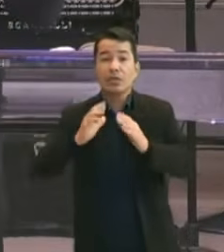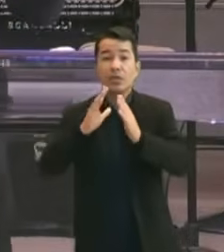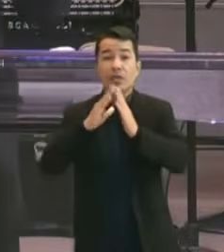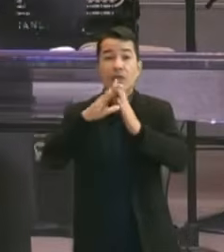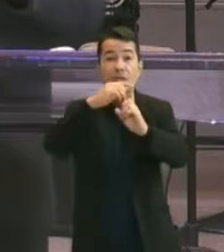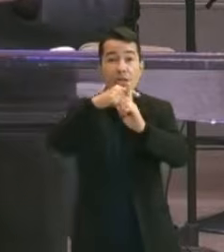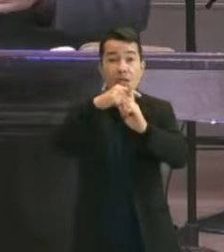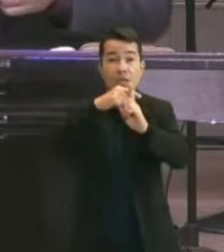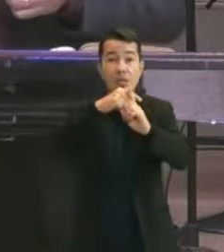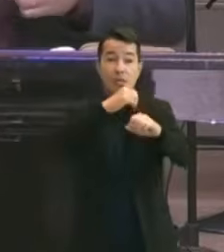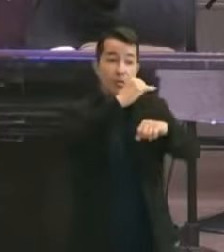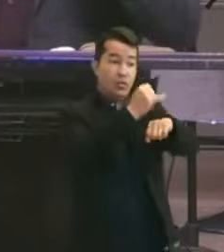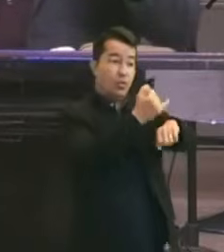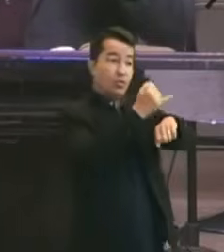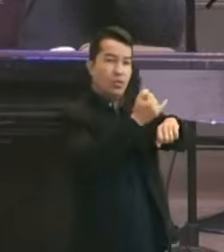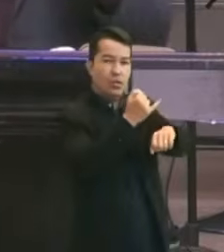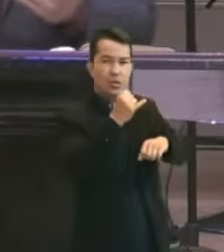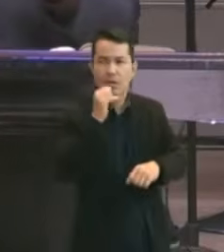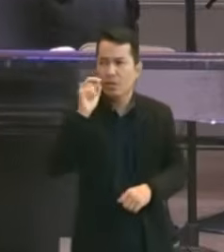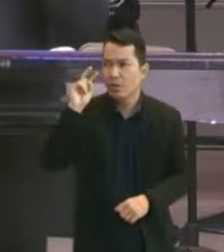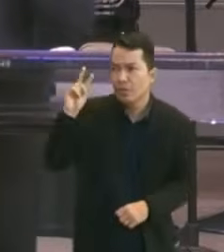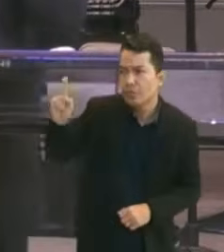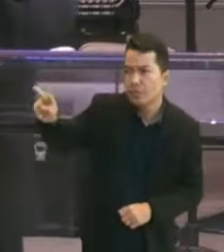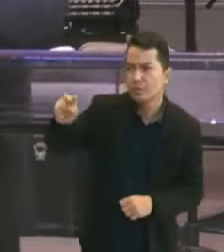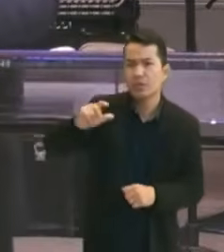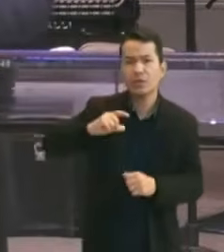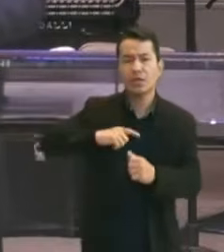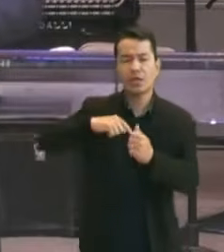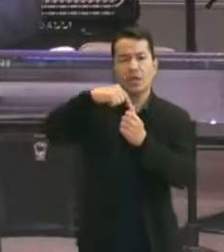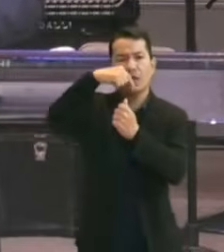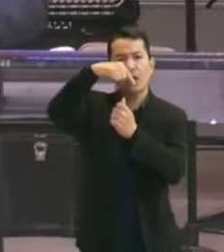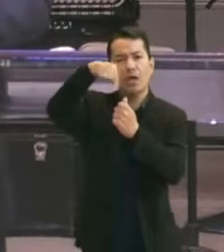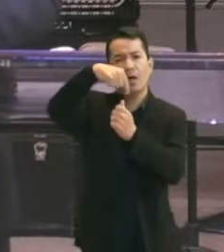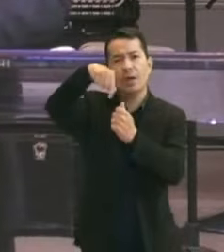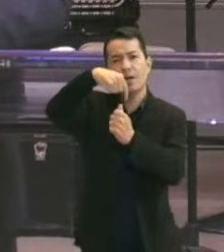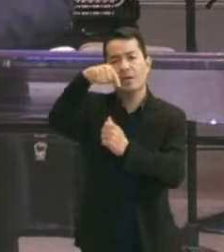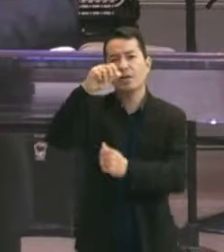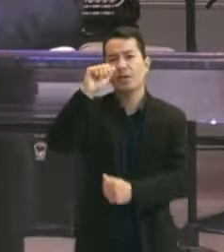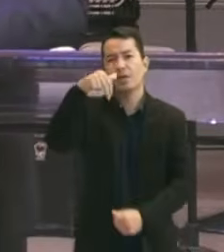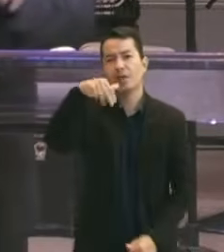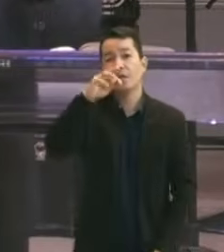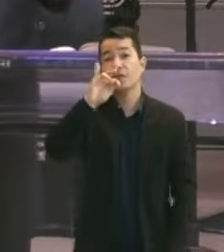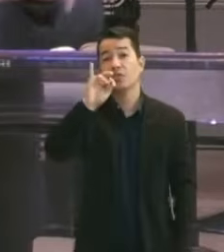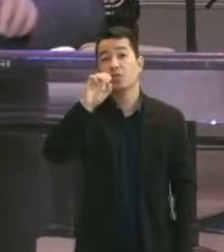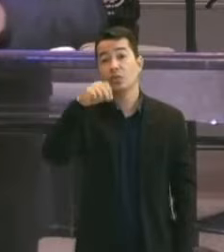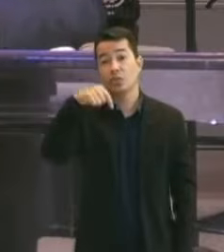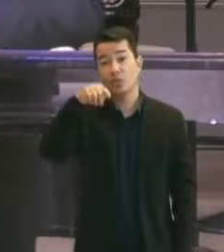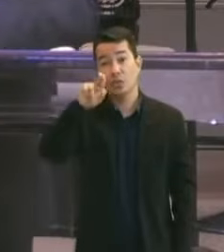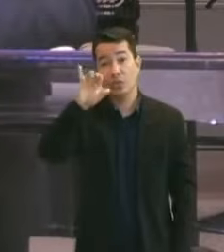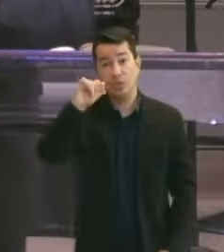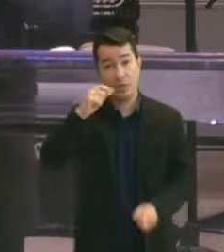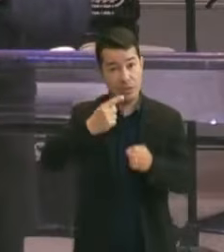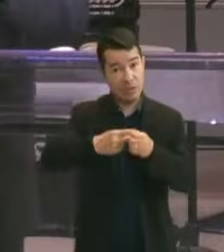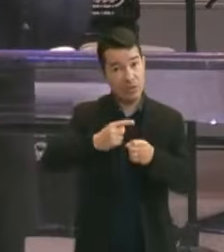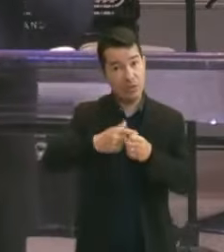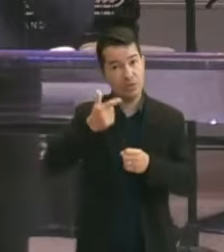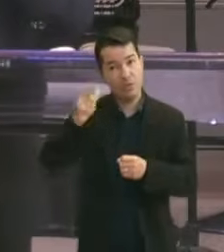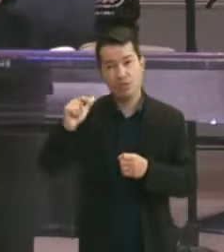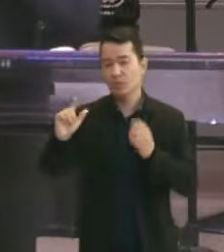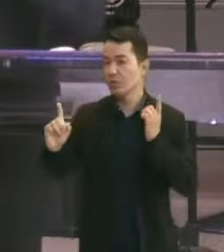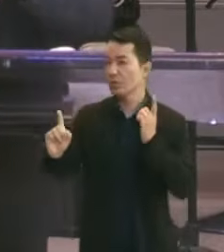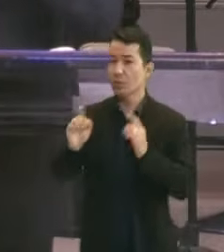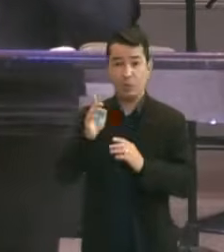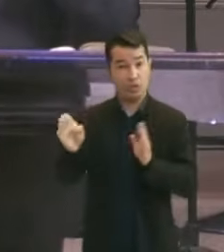que estava em Jerusalém, e enviaram Barnabé até Antioquia. Tendo ele chegado e vendo a graça de Deus, alegrou-se